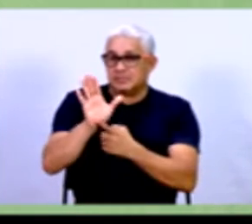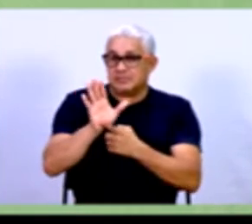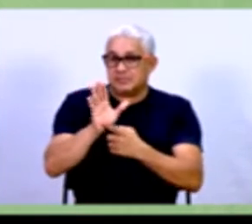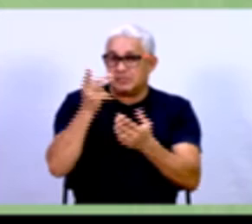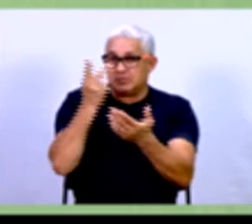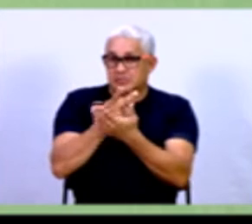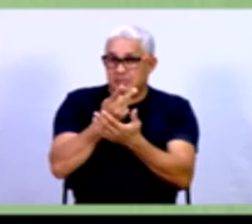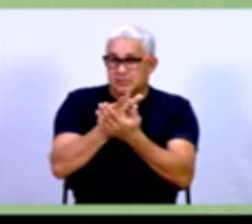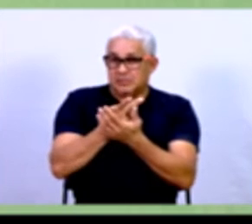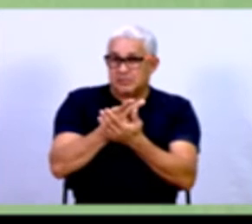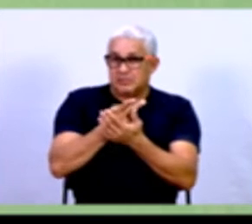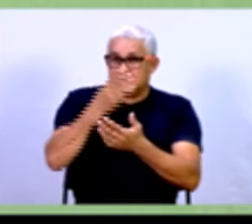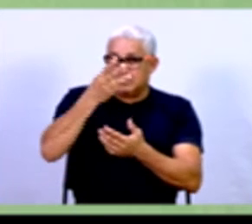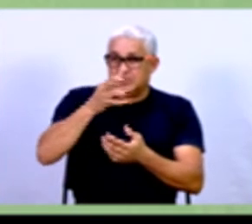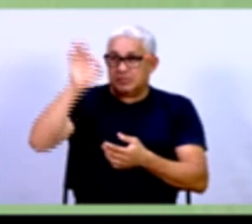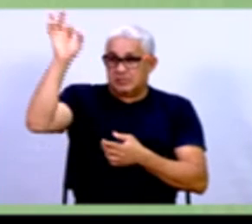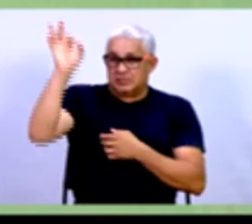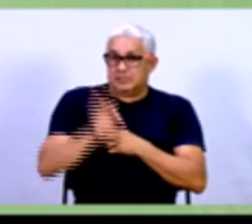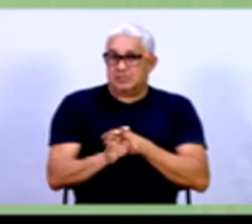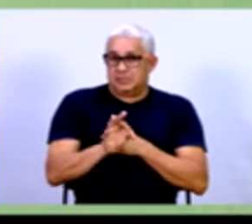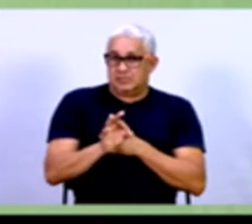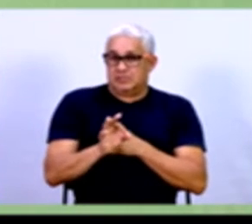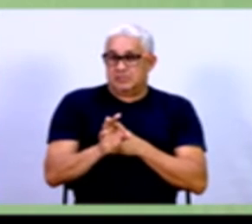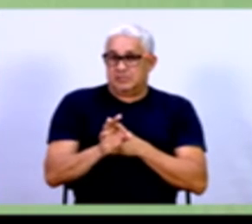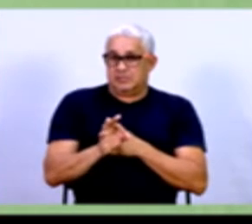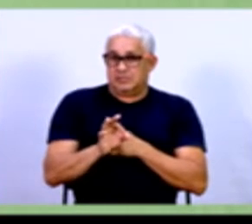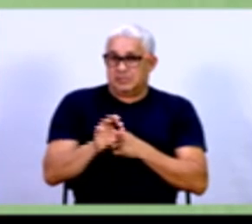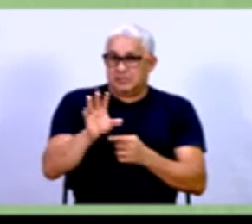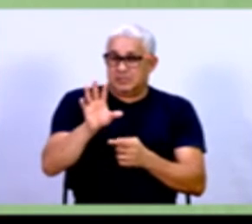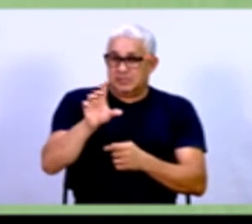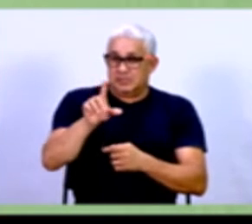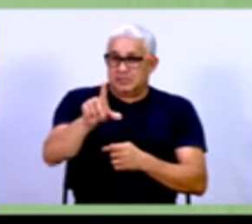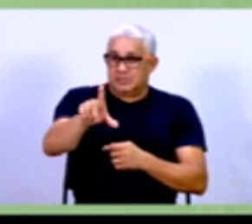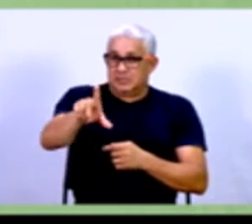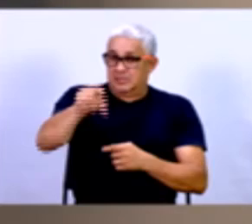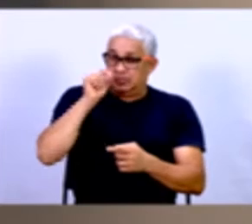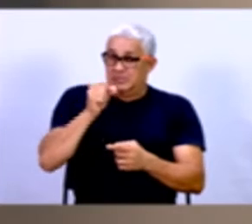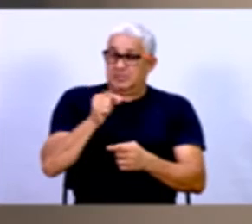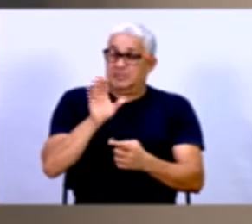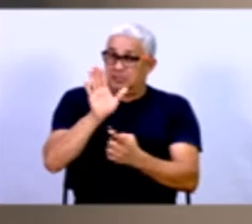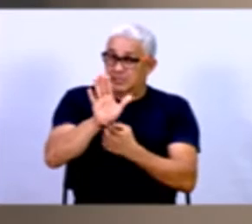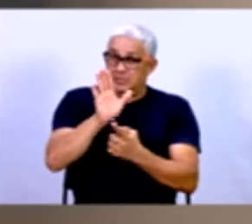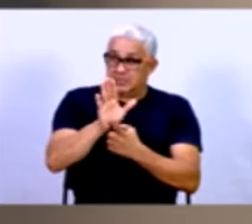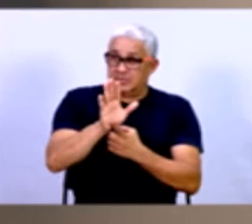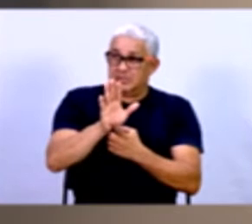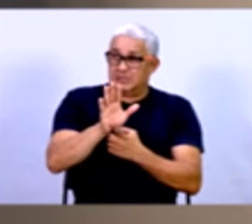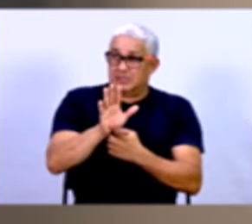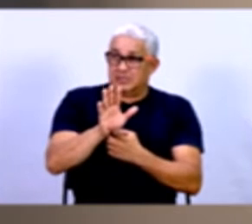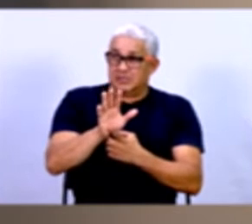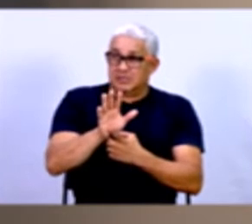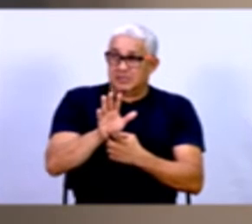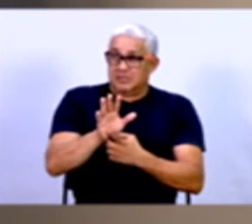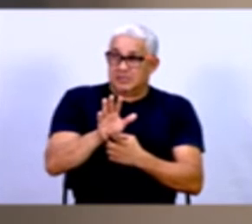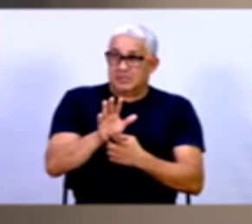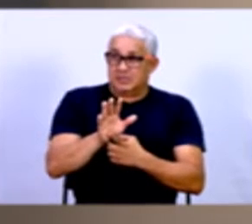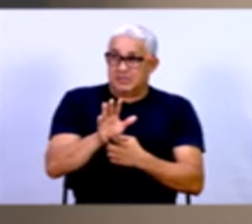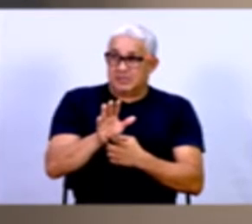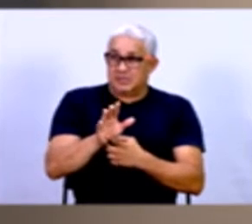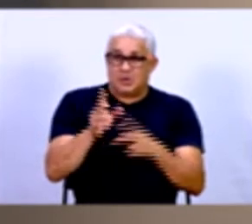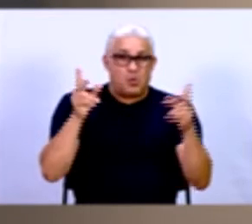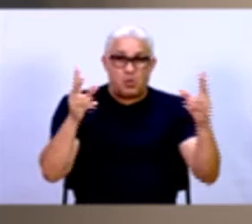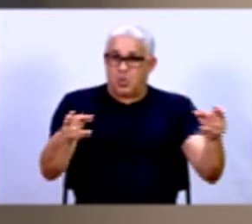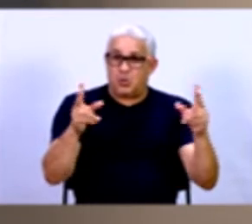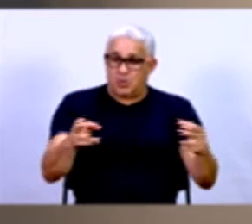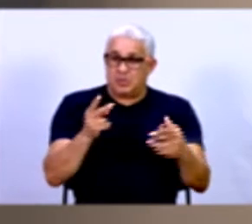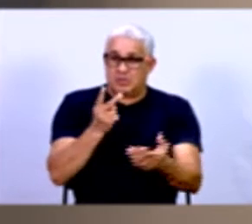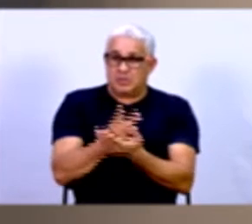3%, vocês vão pegar uma amostra de 1.023 pessoas. Então, já reduz muito. Então, vocês não é a mesma coisa do que a gente está falando